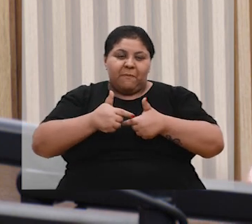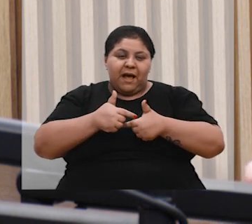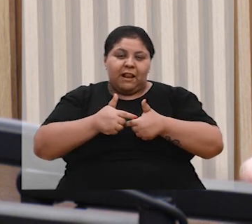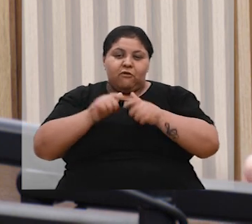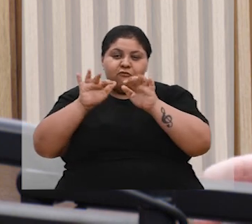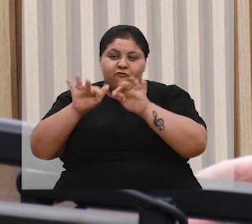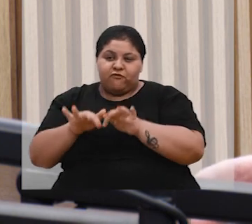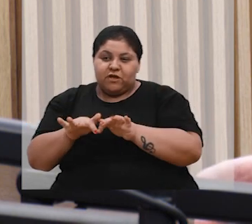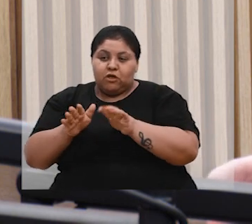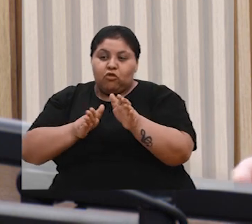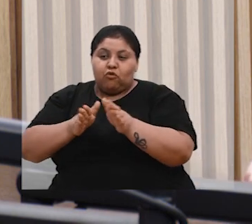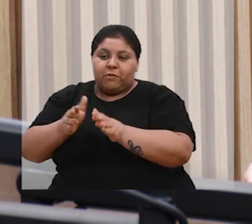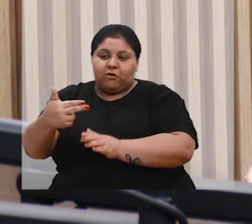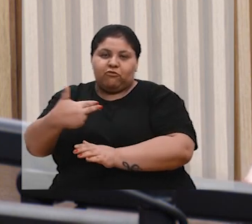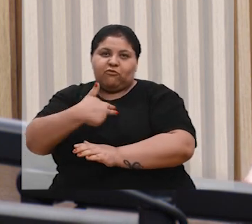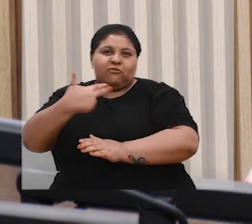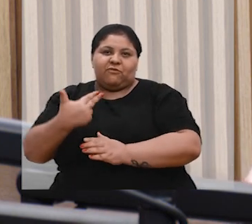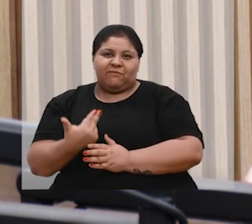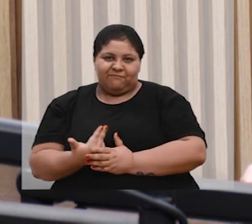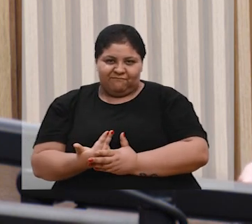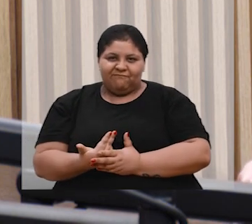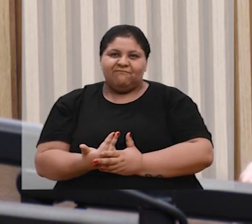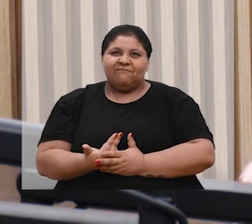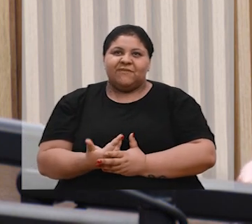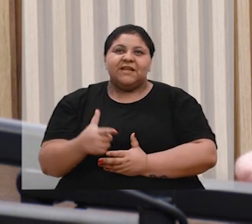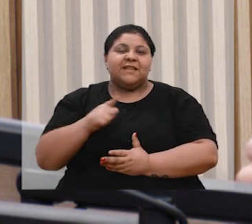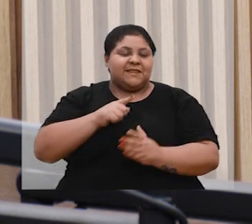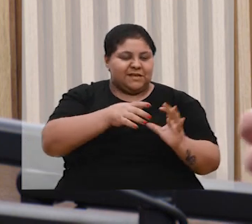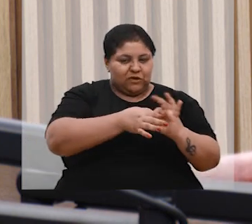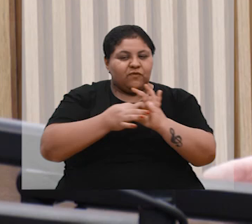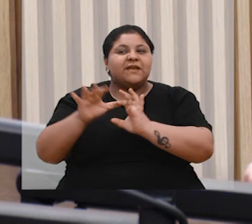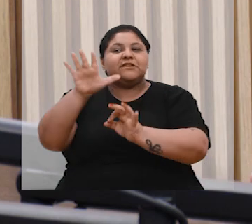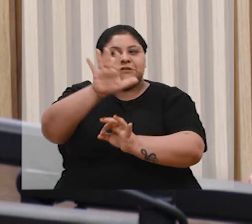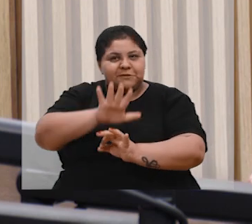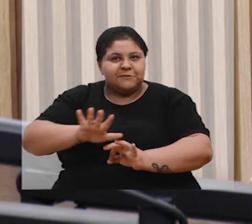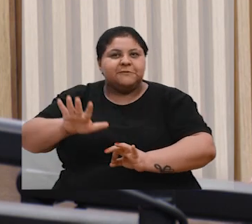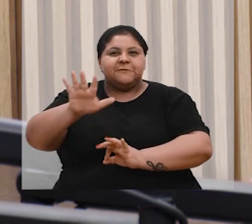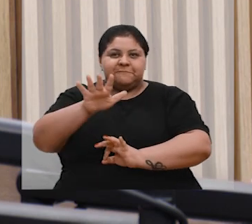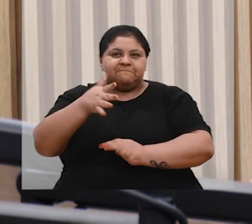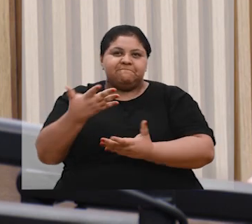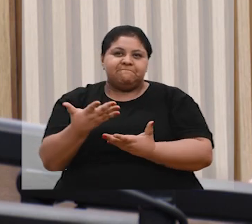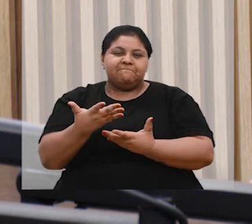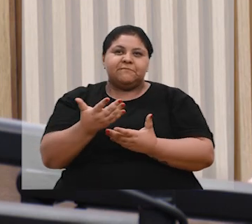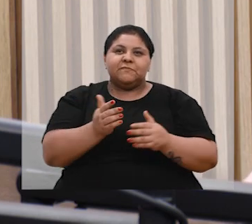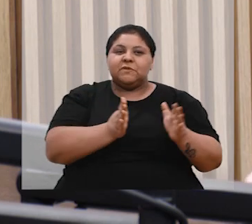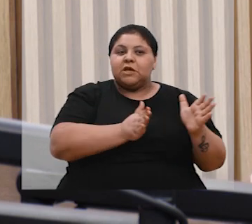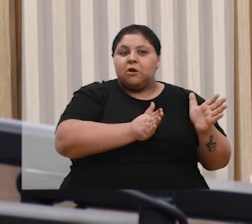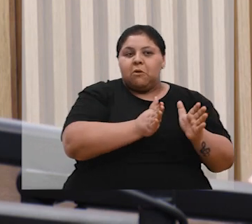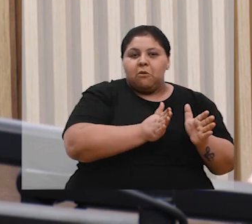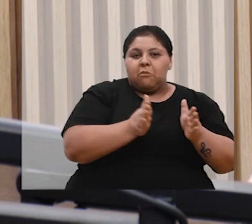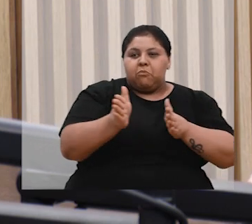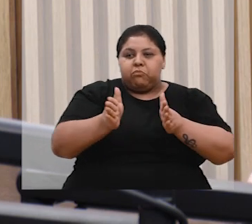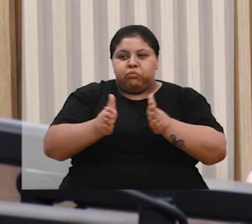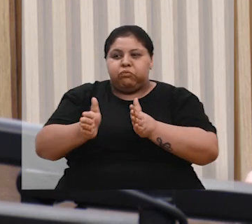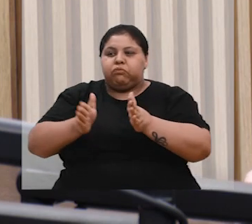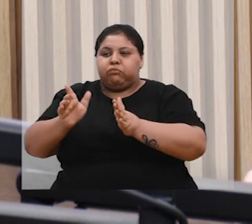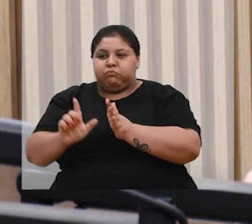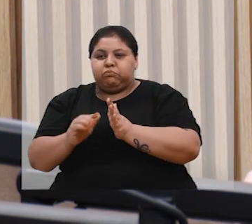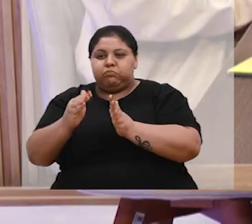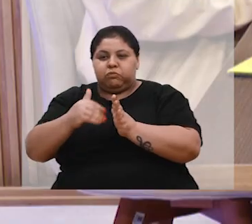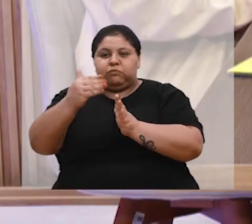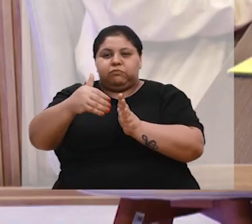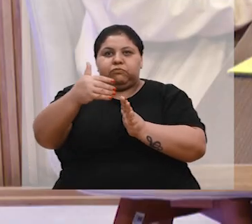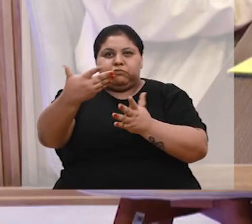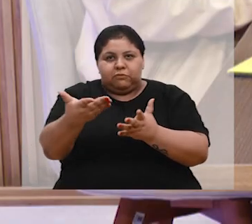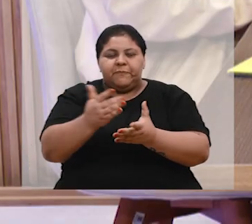Vargas. A gente não vai fugir desse contexto nacional. E assim, em períodos subsequentes, né? E lá no começo,